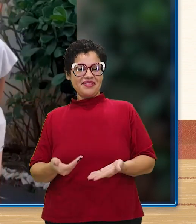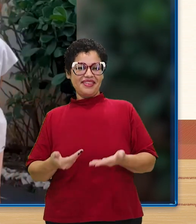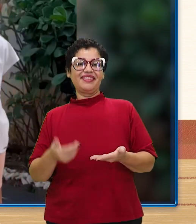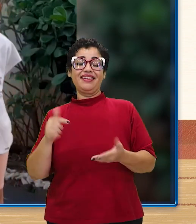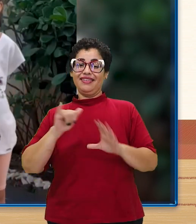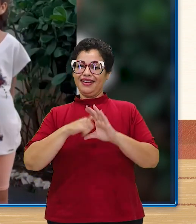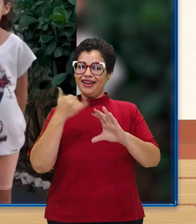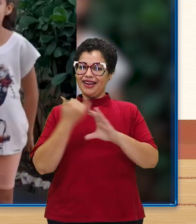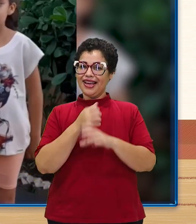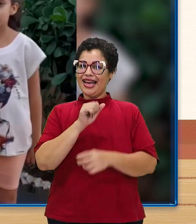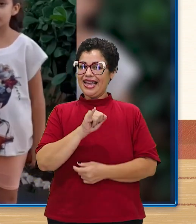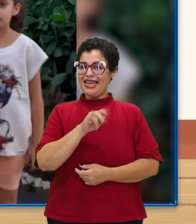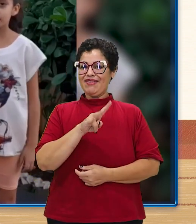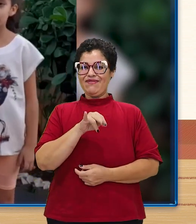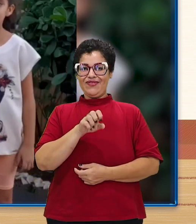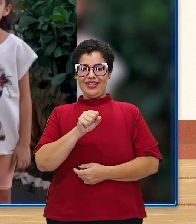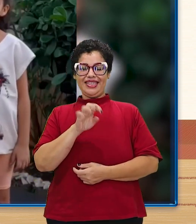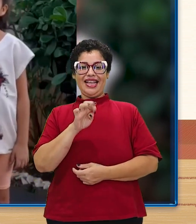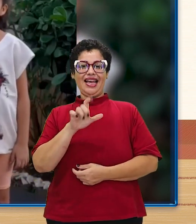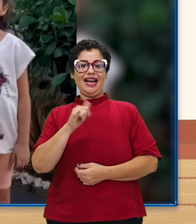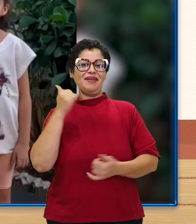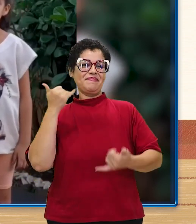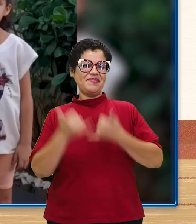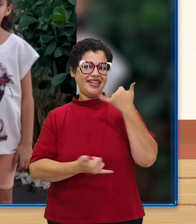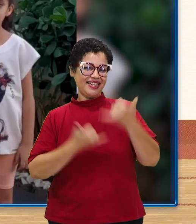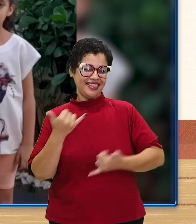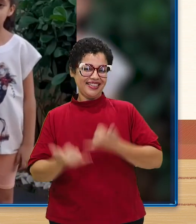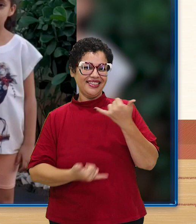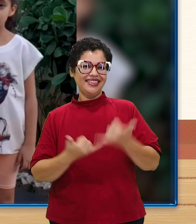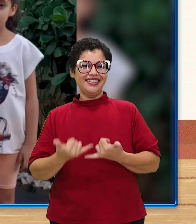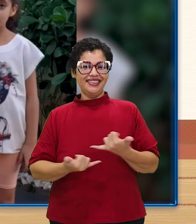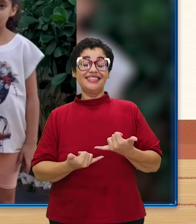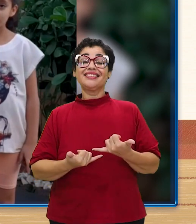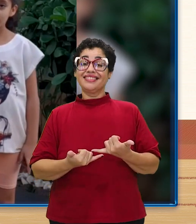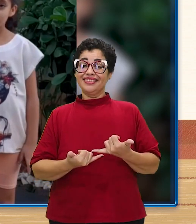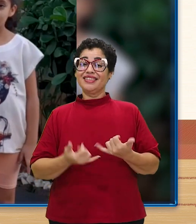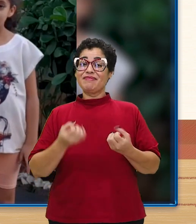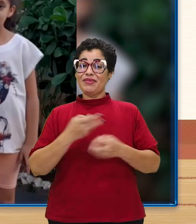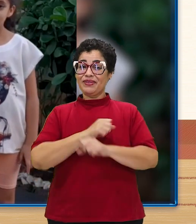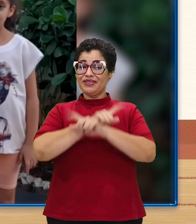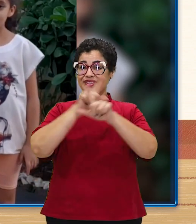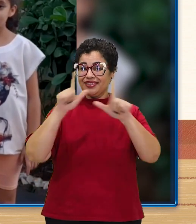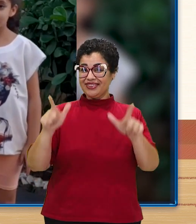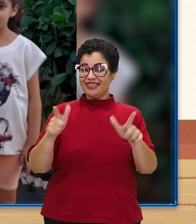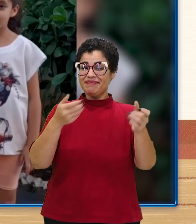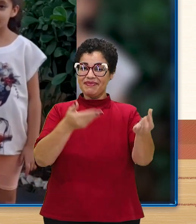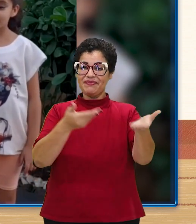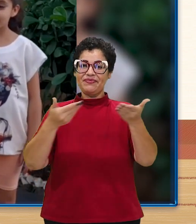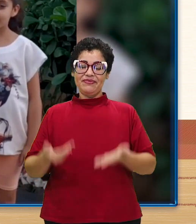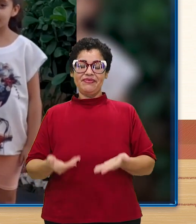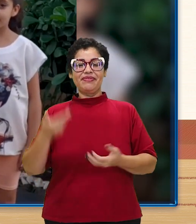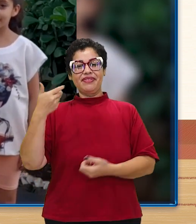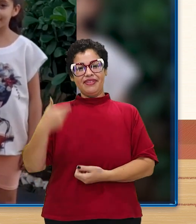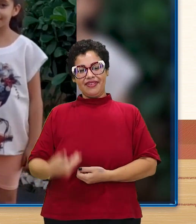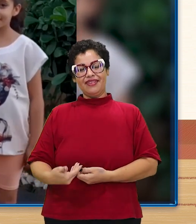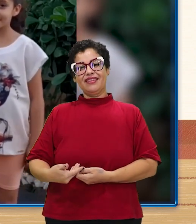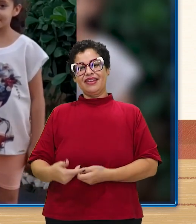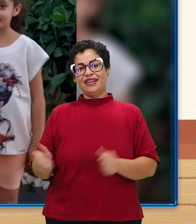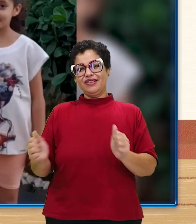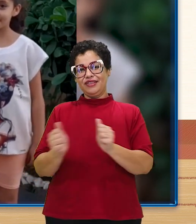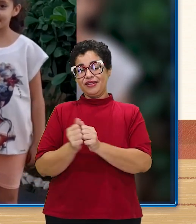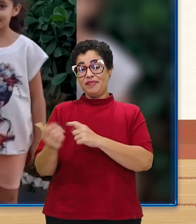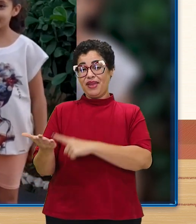Aqui ao canal Ives Stella Brincadeiras, Cantigas e Movimento. Eu estou com a